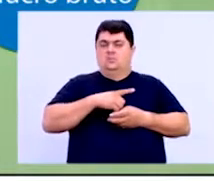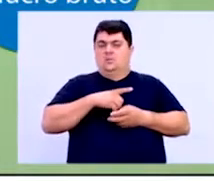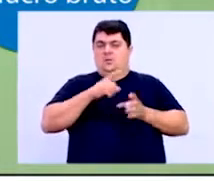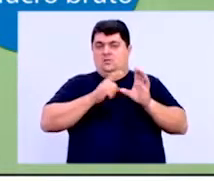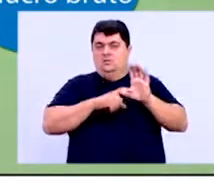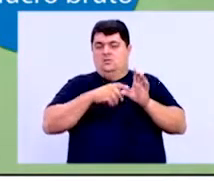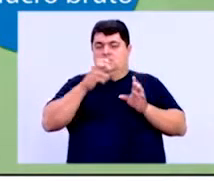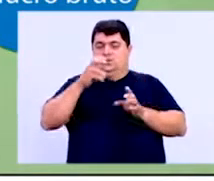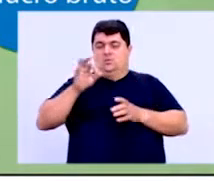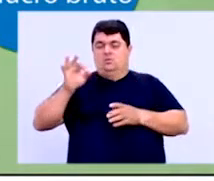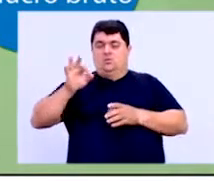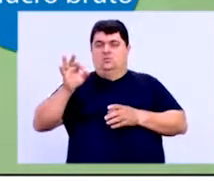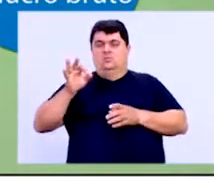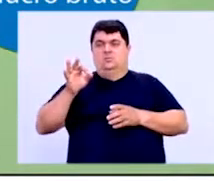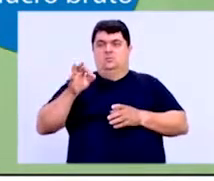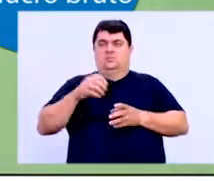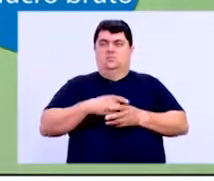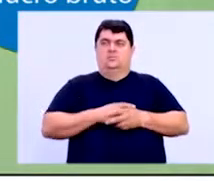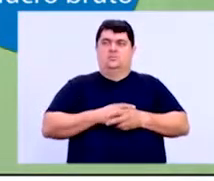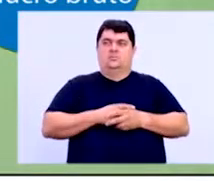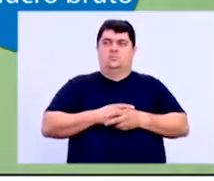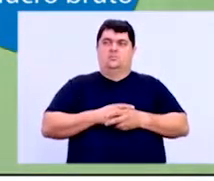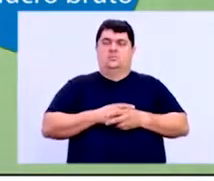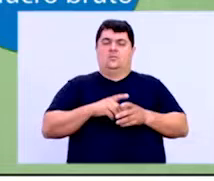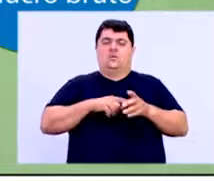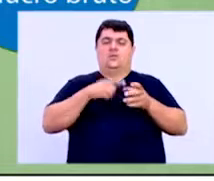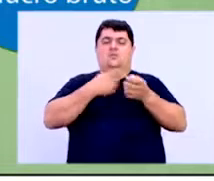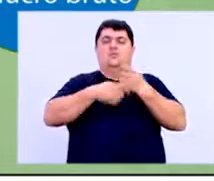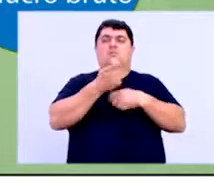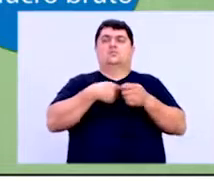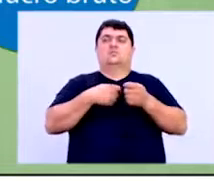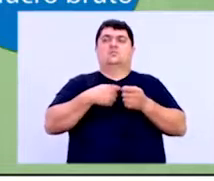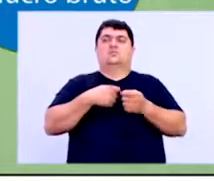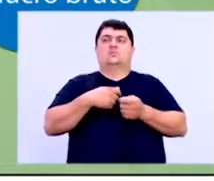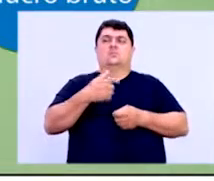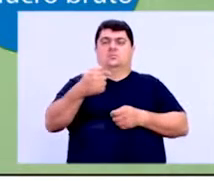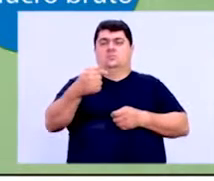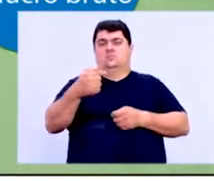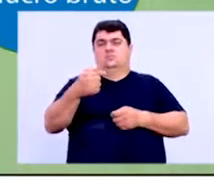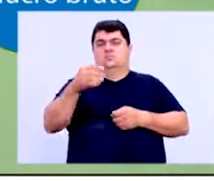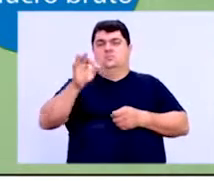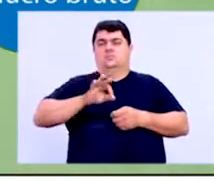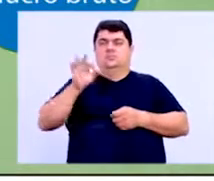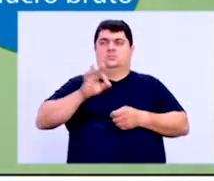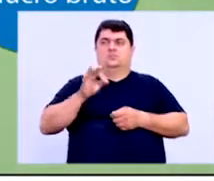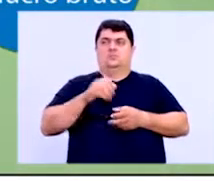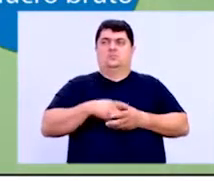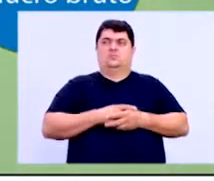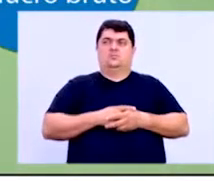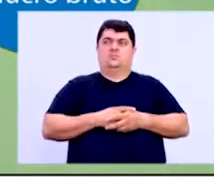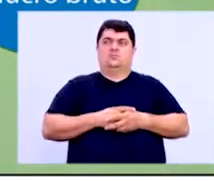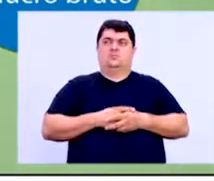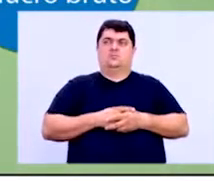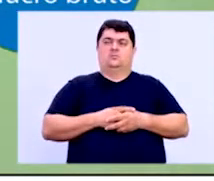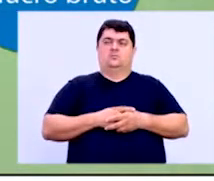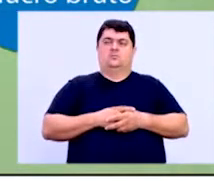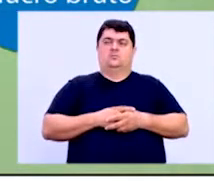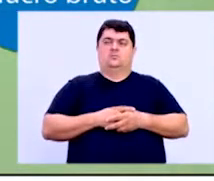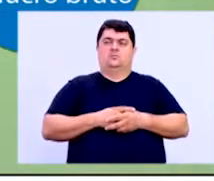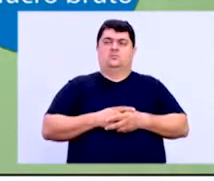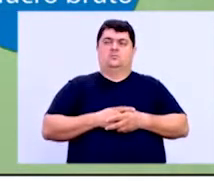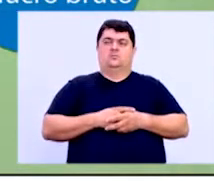foi 5%. E a despesa administrativa? Ela equivale a 7% da